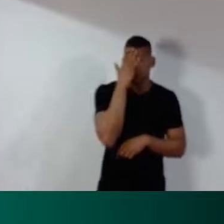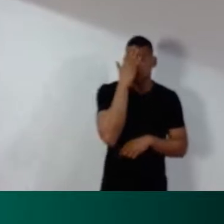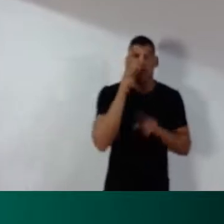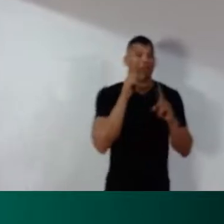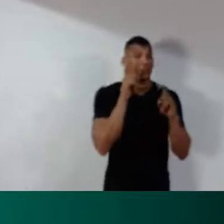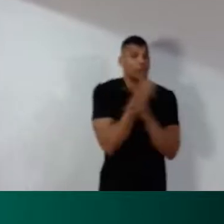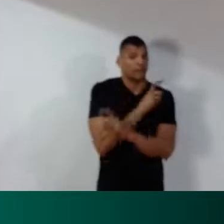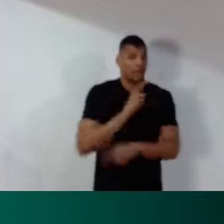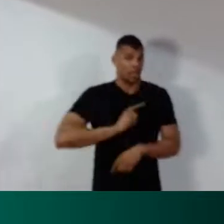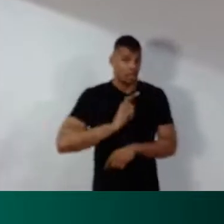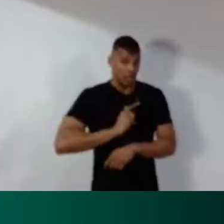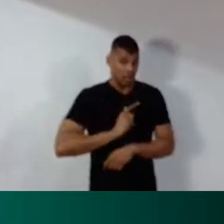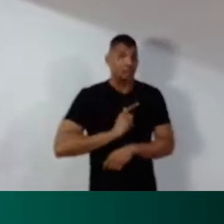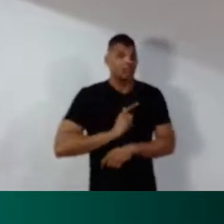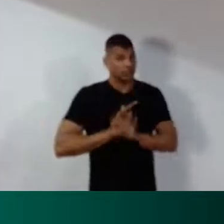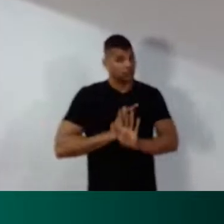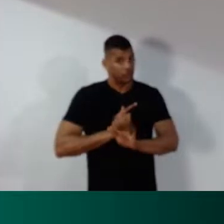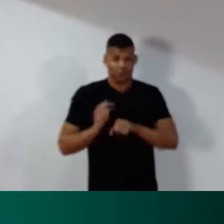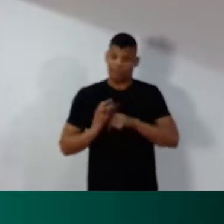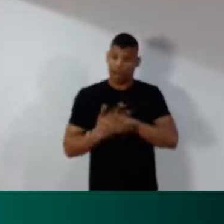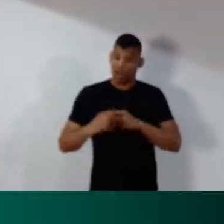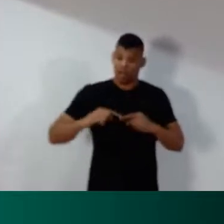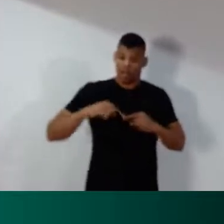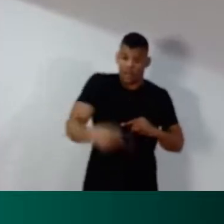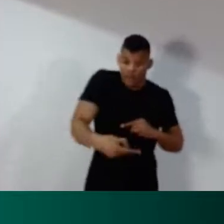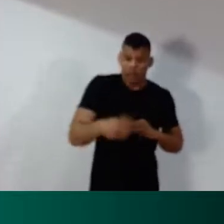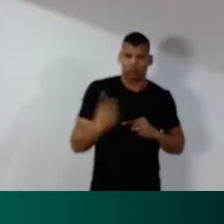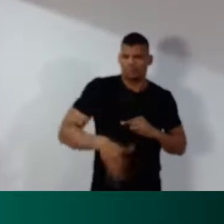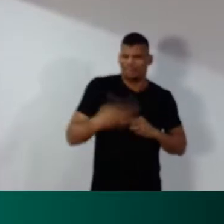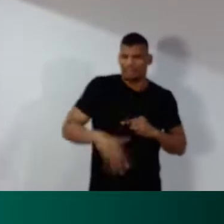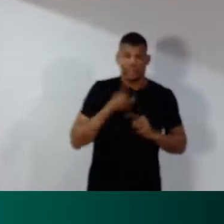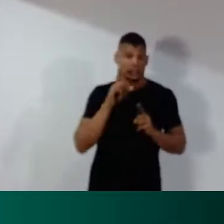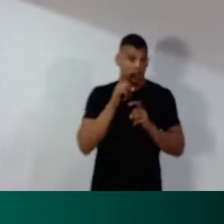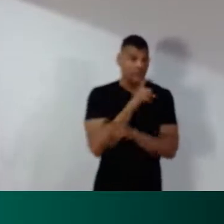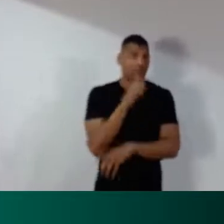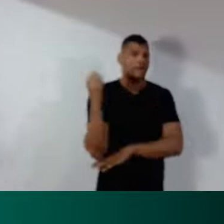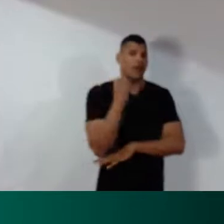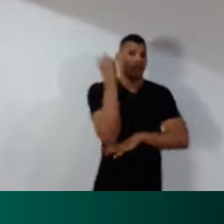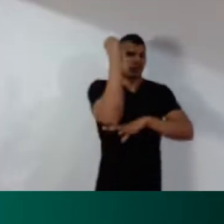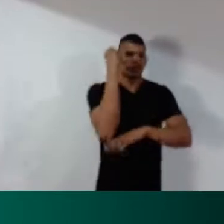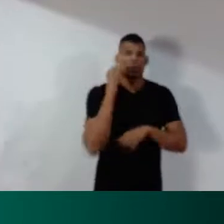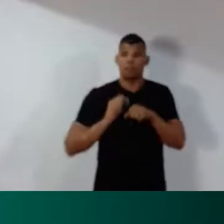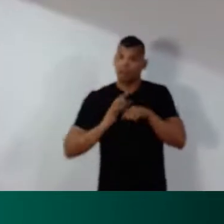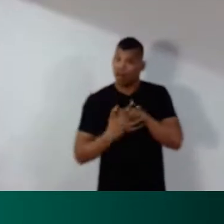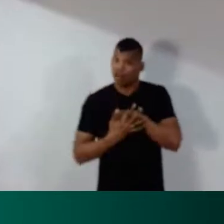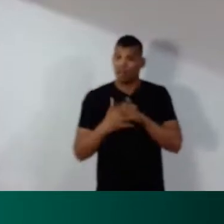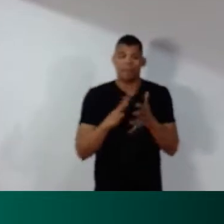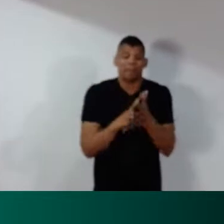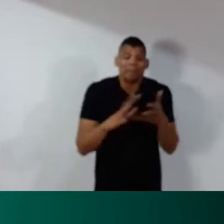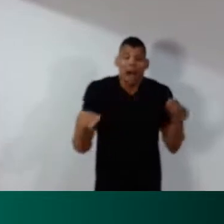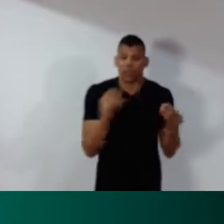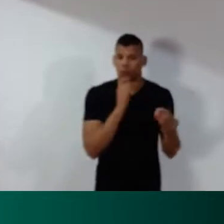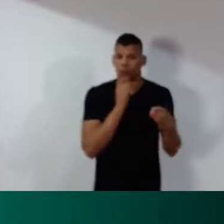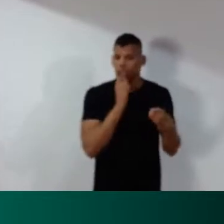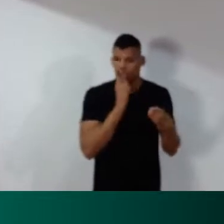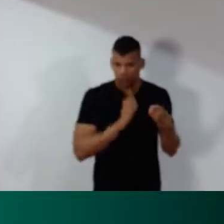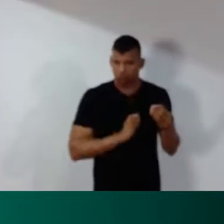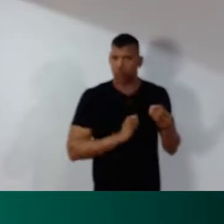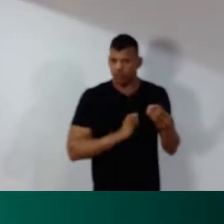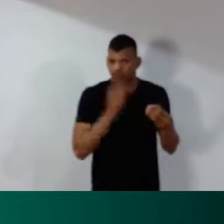difícil porque pode quando é muito mais difícil do que o próprio da pandemia a pandemia ainda nem passou de